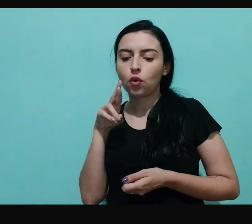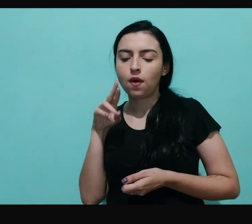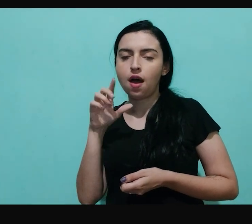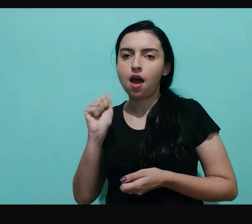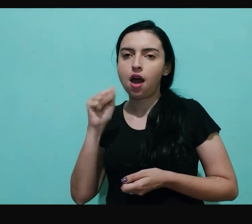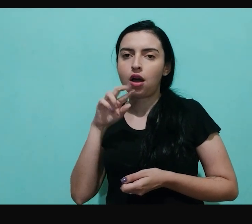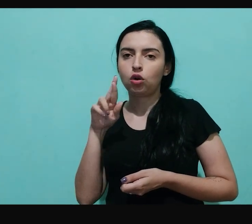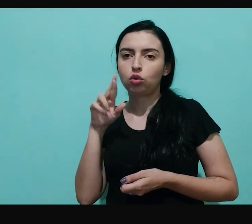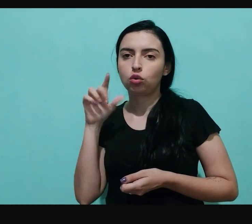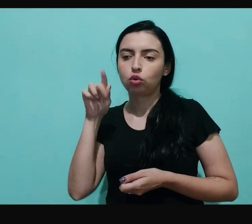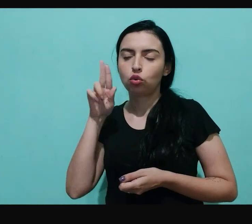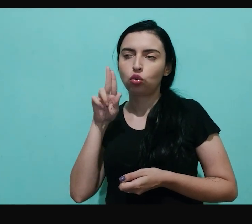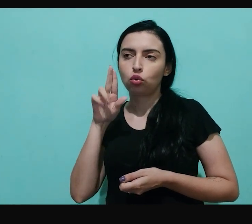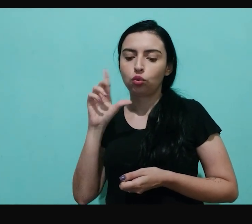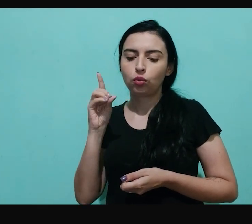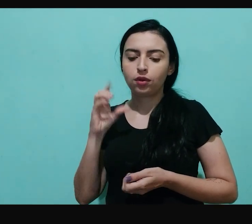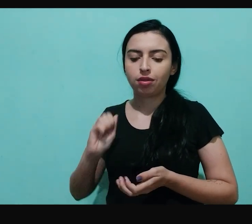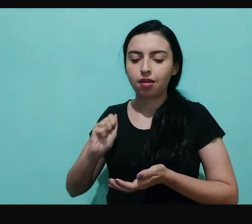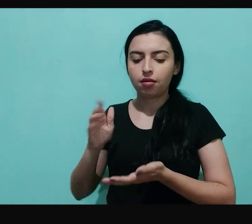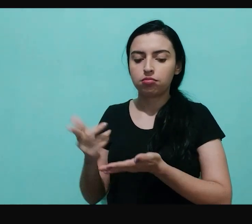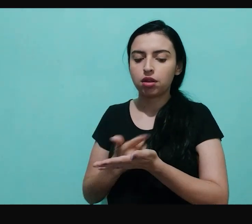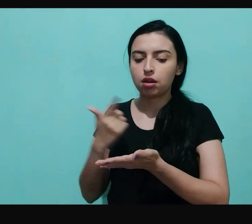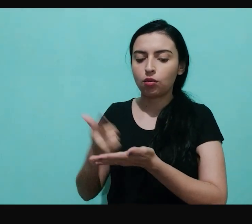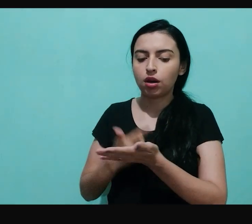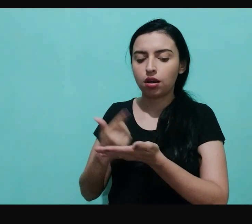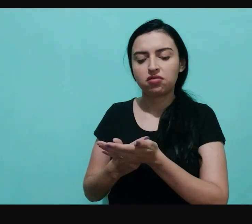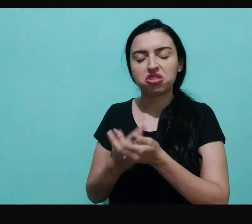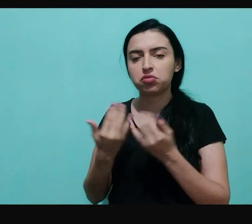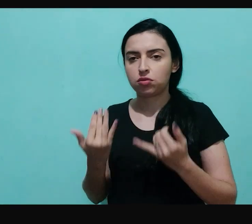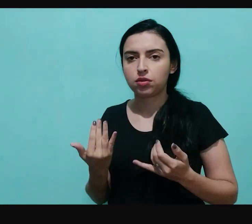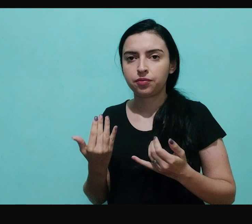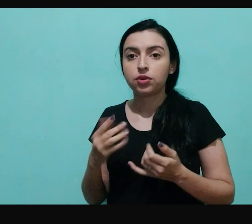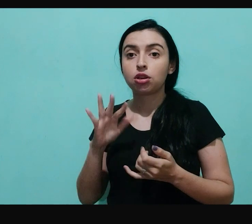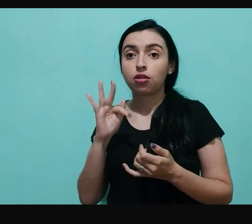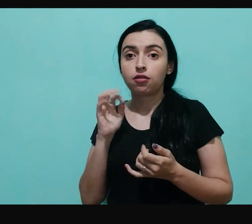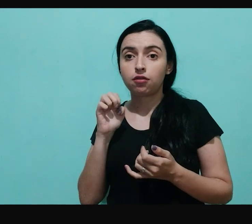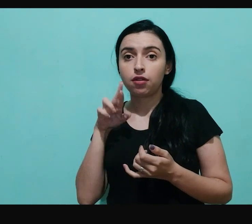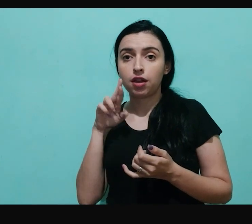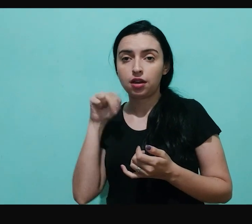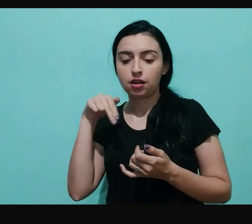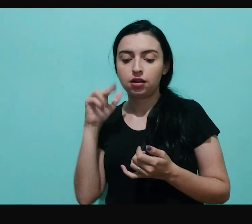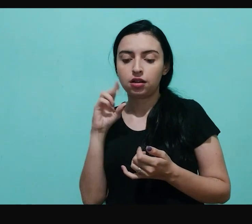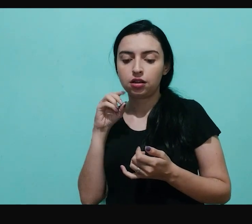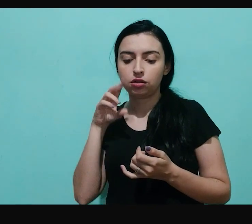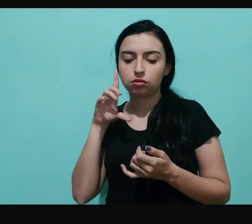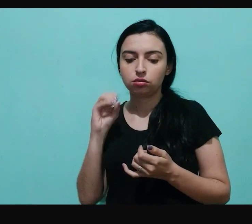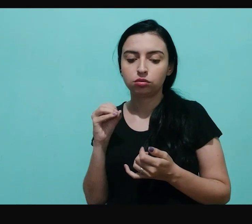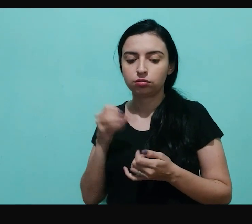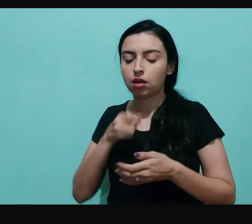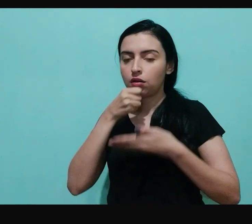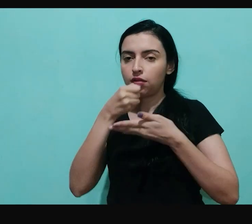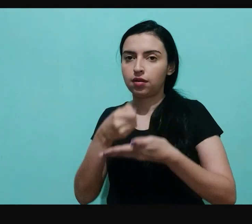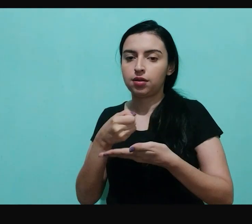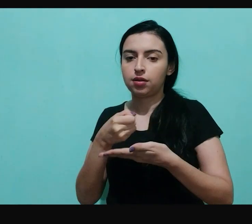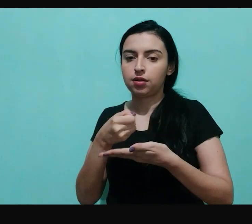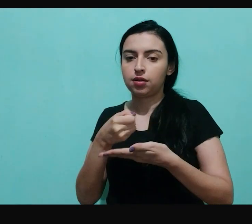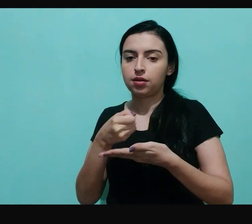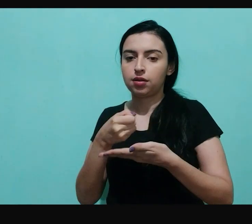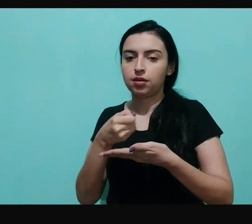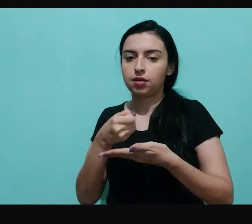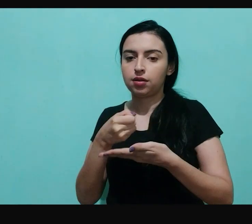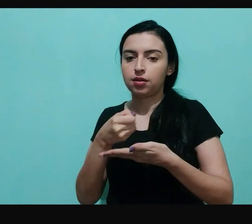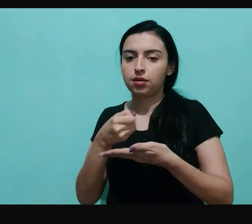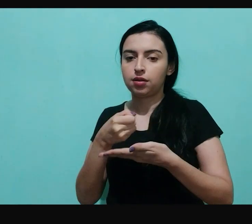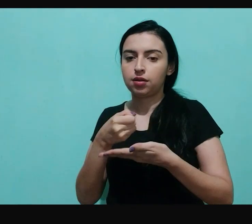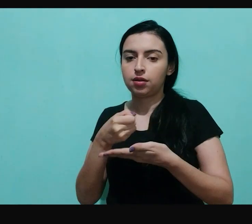livros sobre teoria da decisão judicial, etc. Fernando, só eu recebo isso, o microfone. Sentado